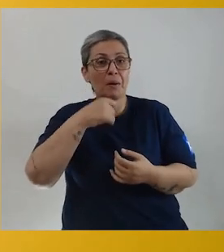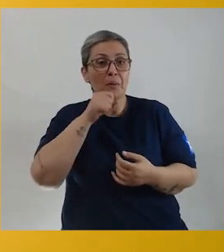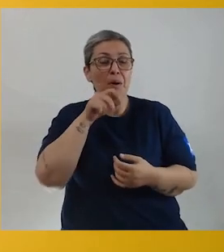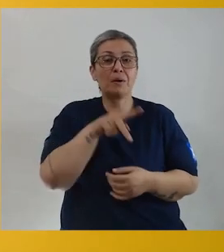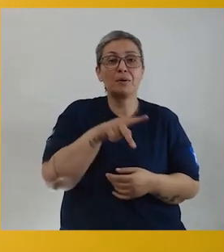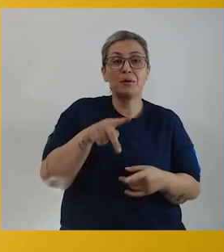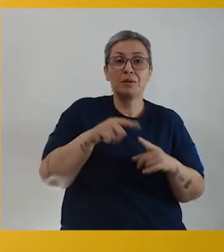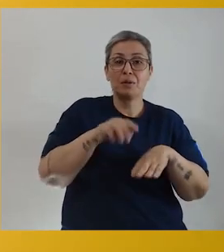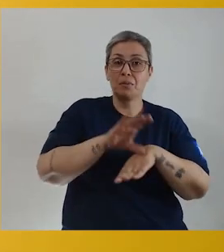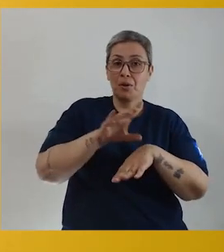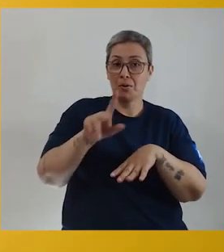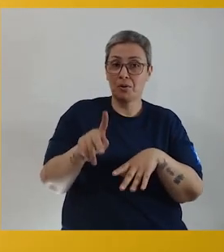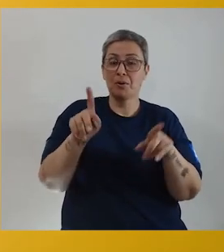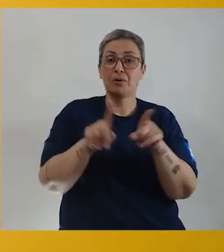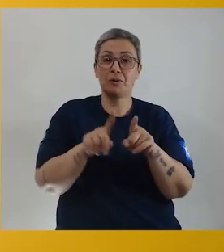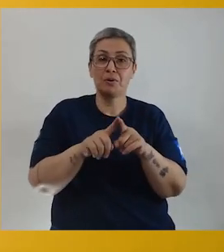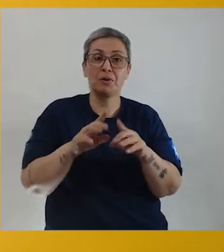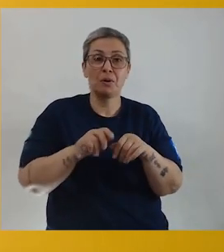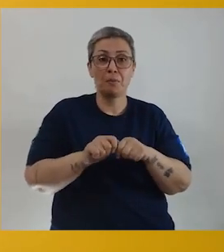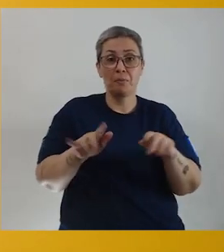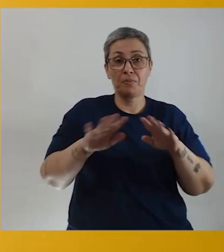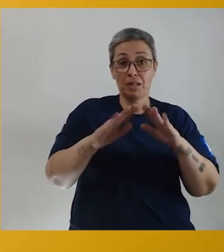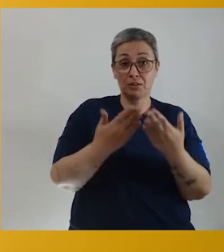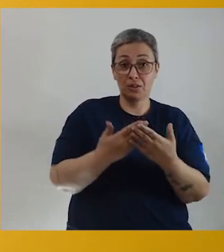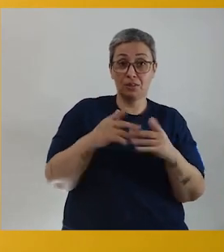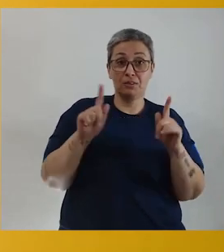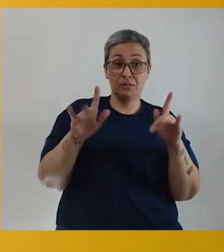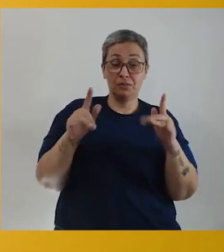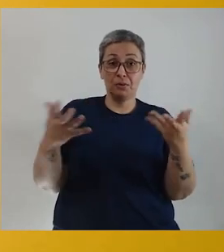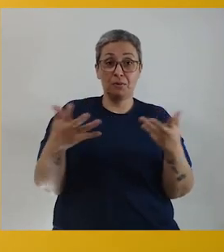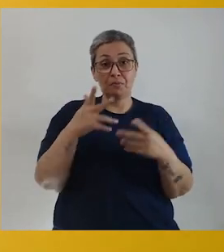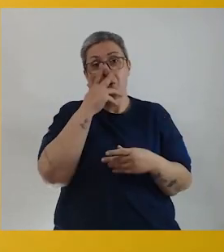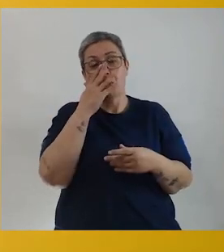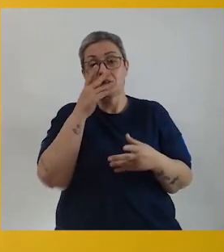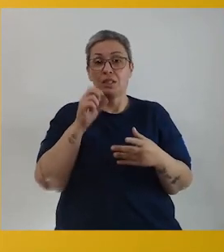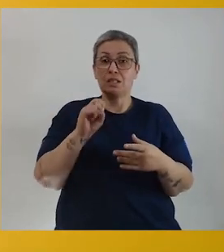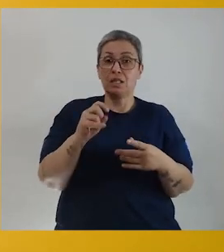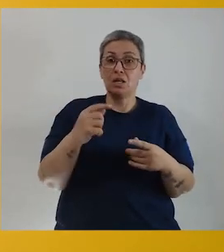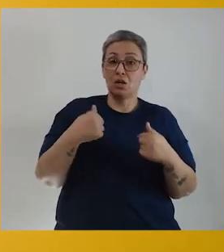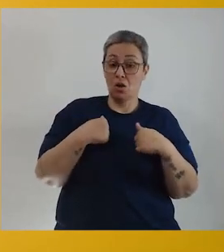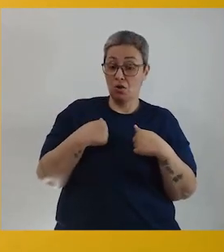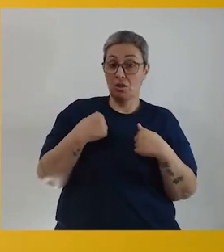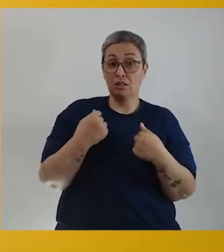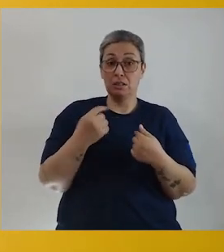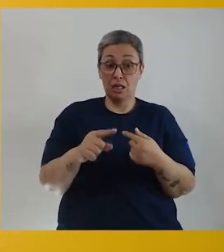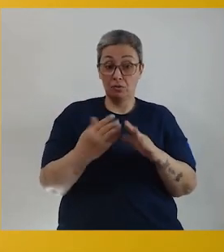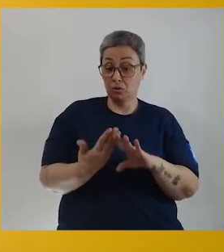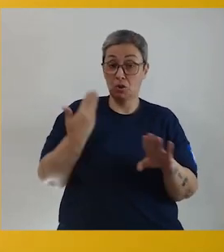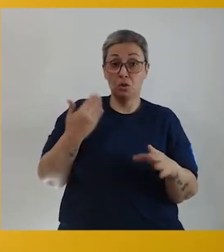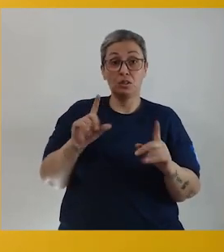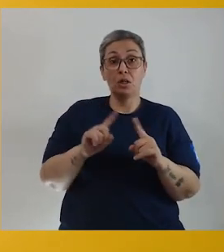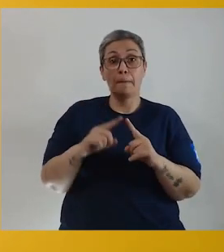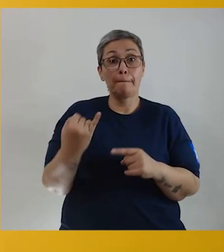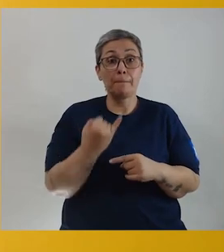nossos educadores e coordenadores pedagógicos da Rede Municipal de Ensino. Acho que nada sem nós, nada de nós sem nós,